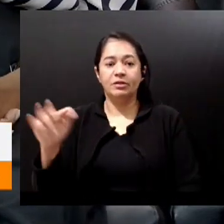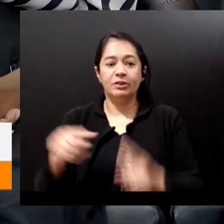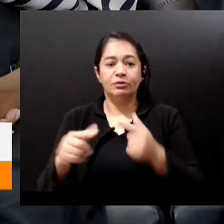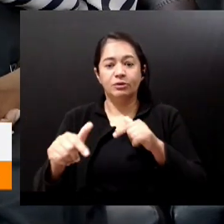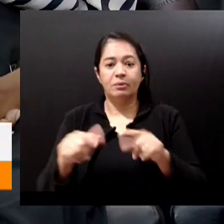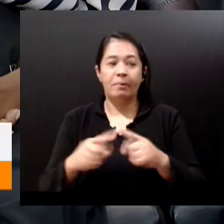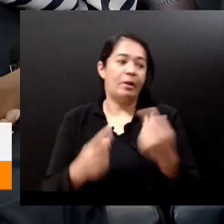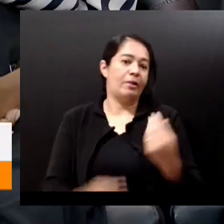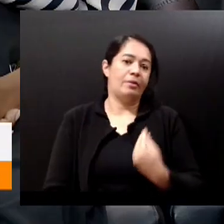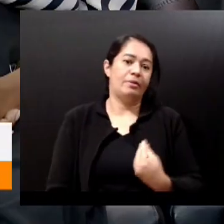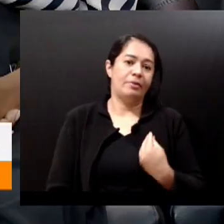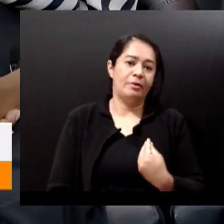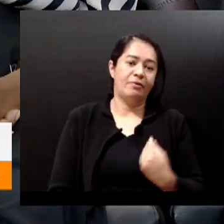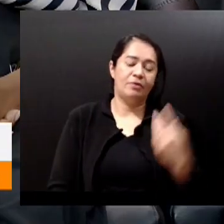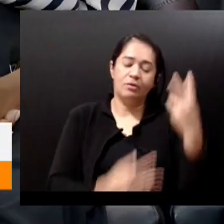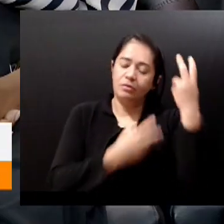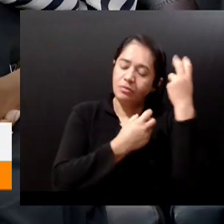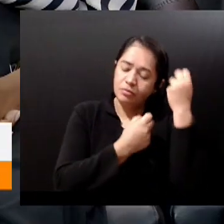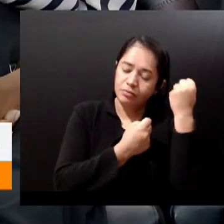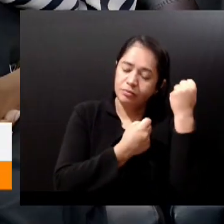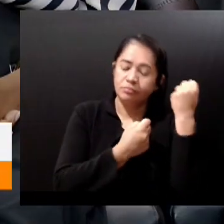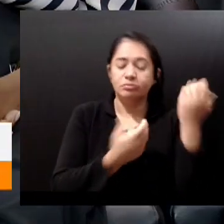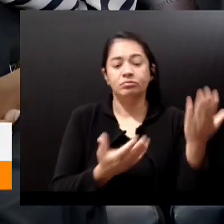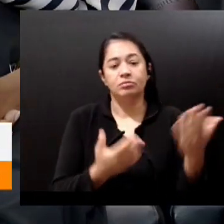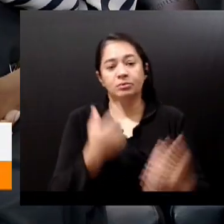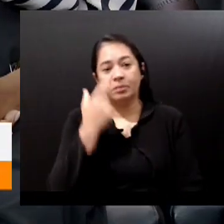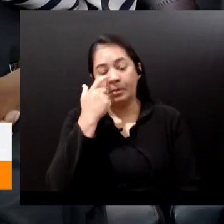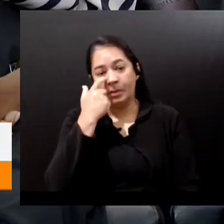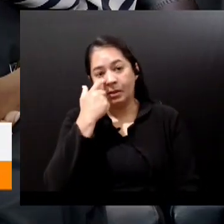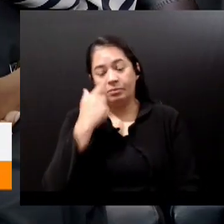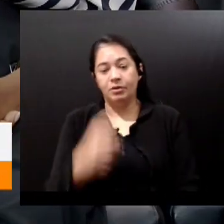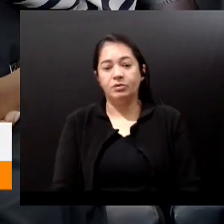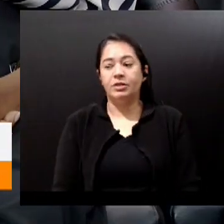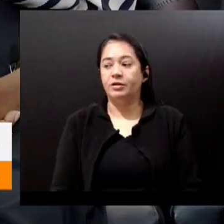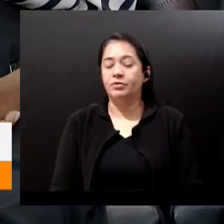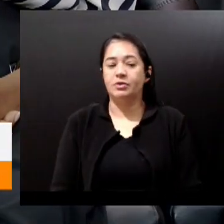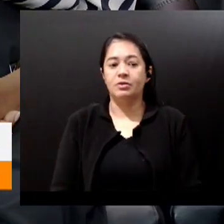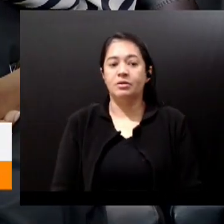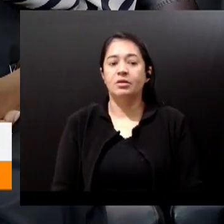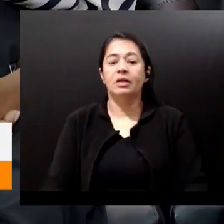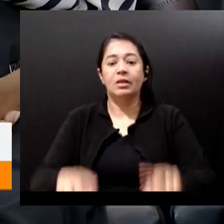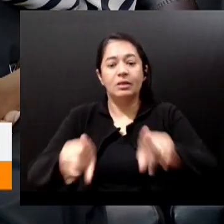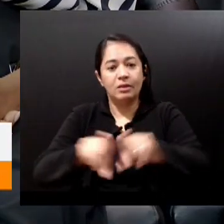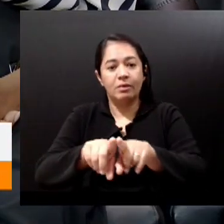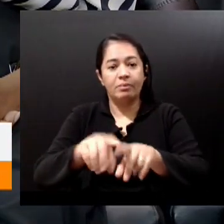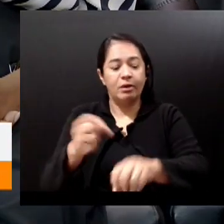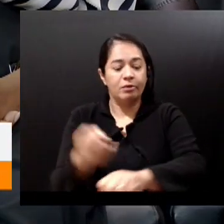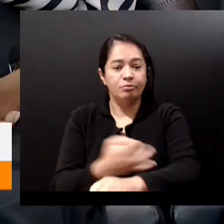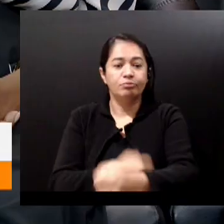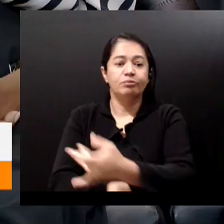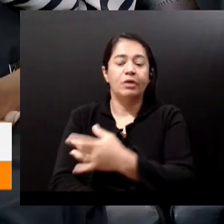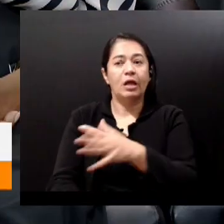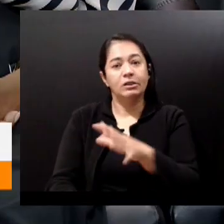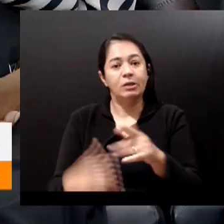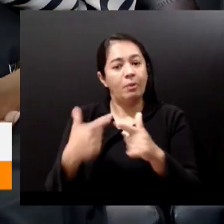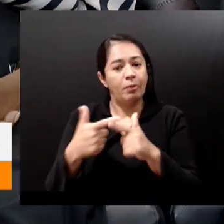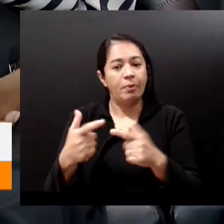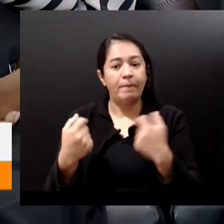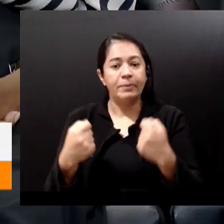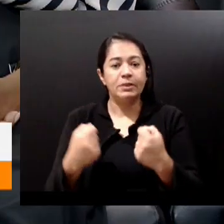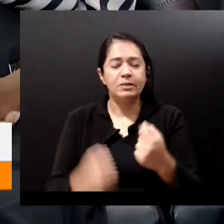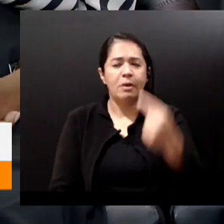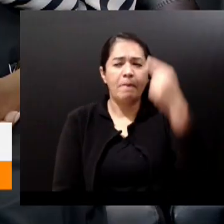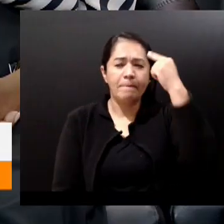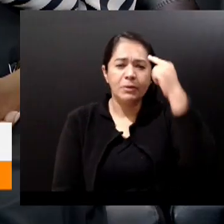sono, noturno, questões emocionais e relacionais na sua vida privada, seja um problema. Então, antes de tudo, a gente precisa pensar o que esse sujeito está